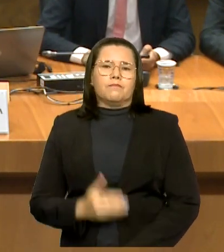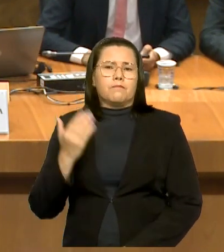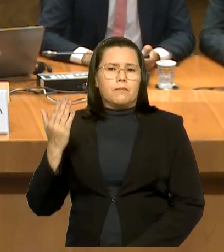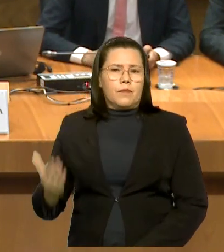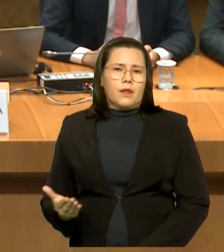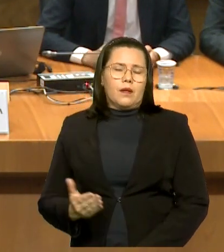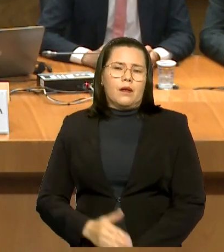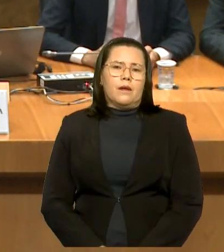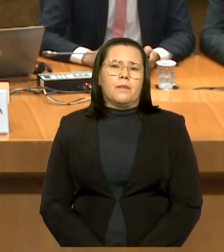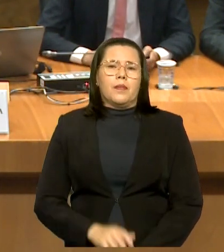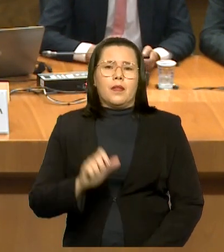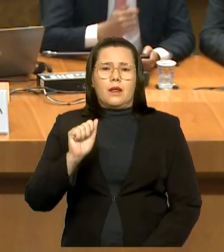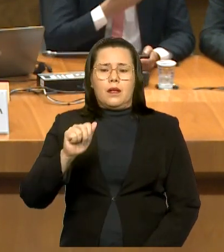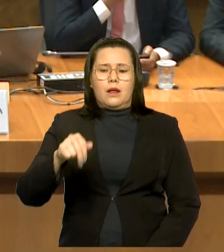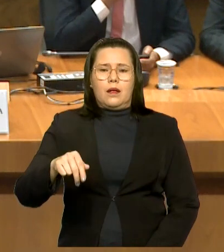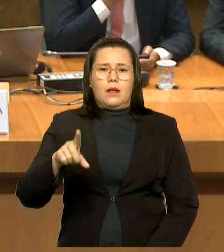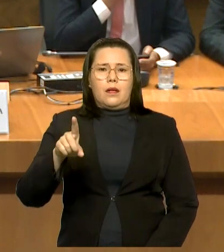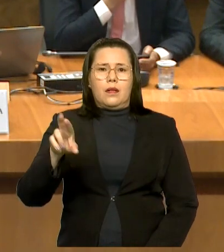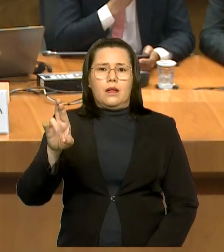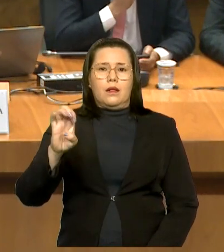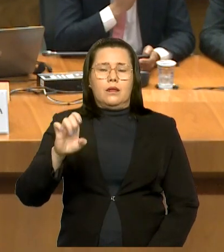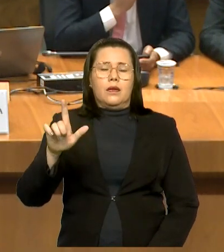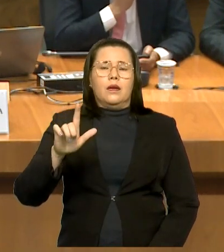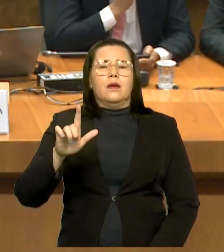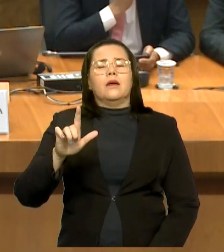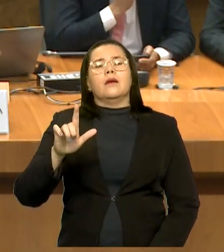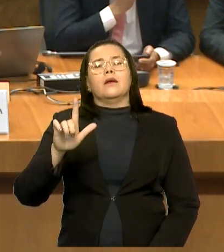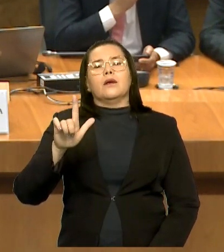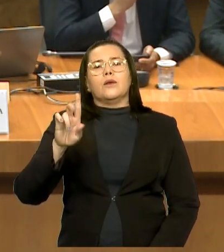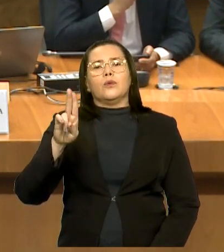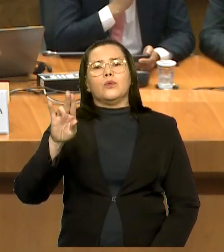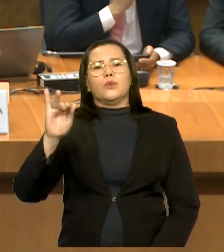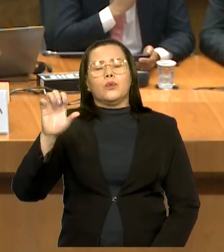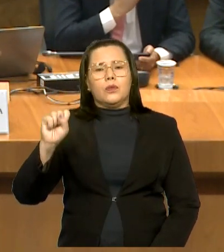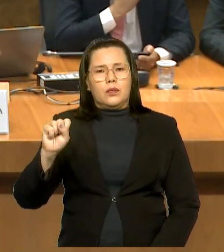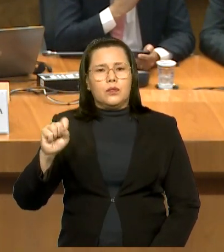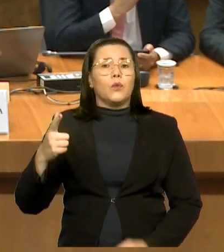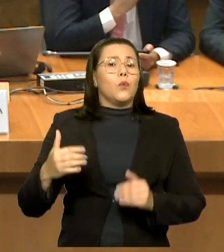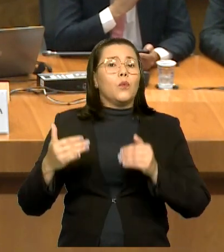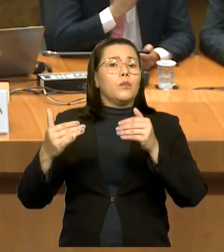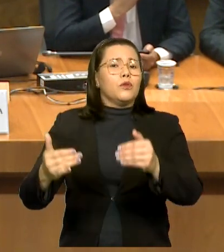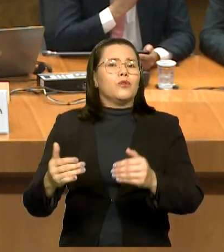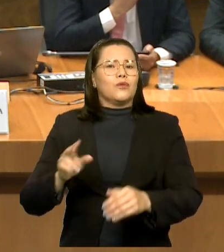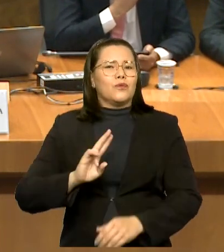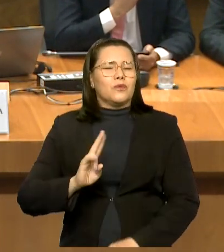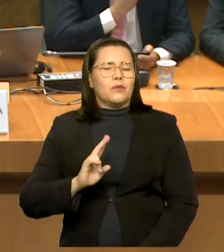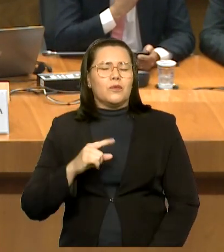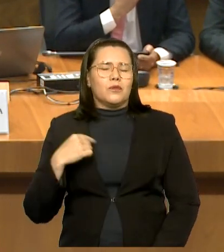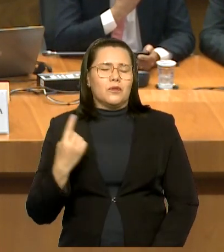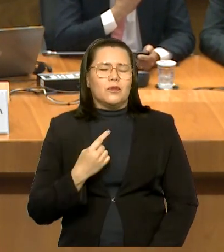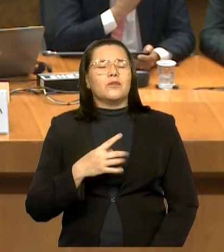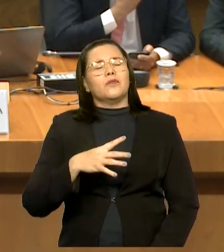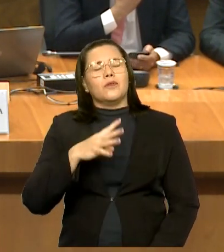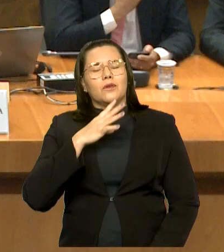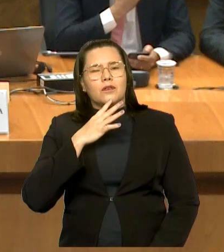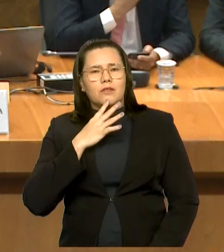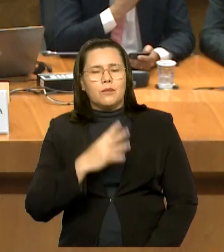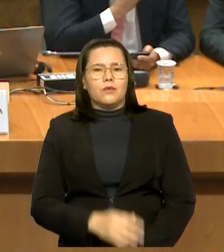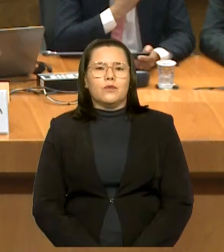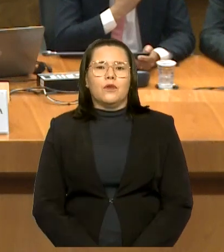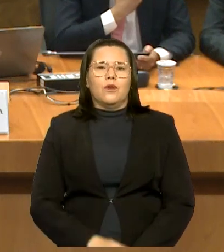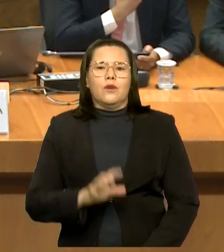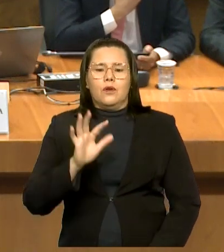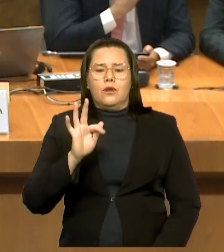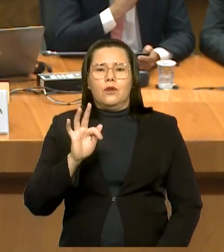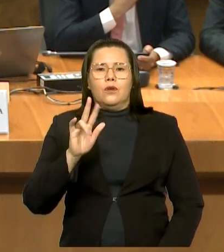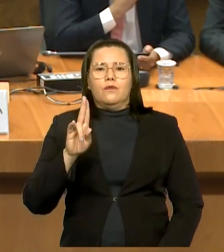André Luiz de Carvalho Ribeiro, nosso ministro André Fufuca, ministro de Estado dos Esportes, presidente do partido de Vossa Excelência.